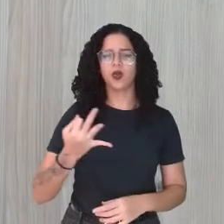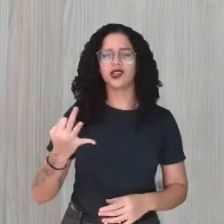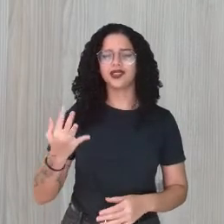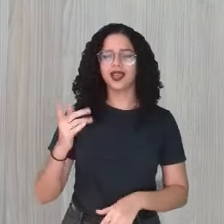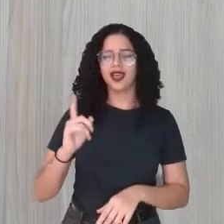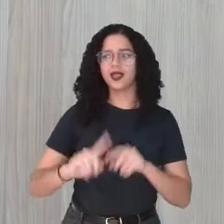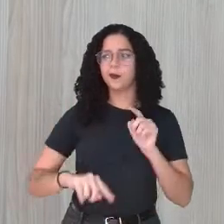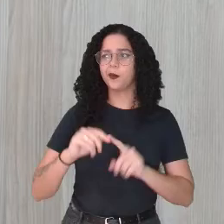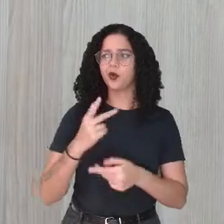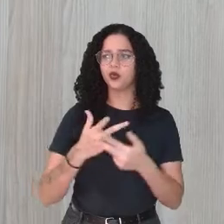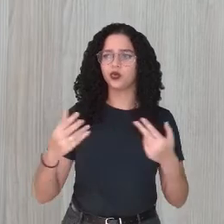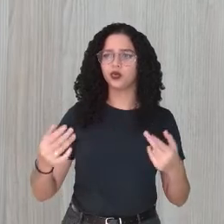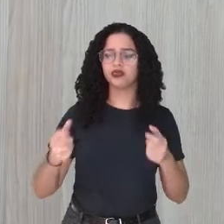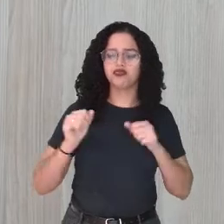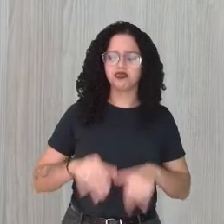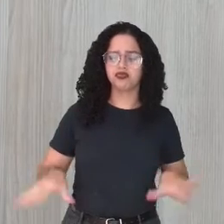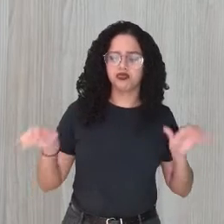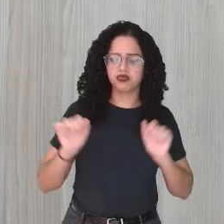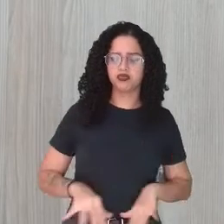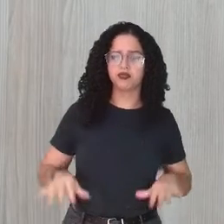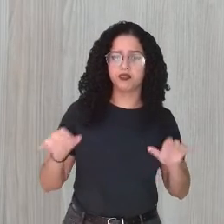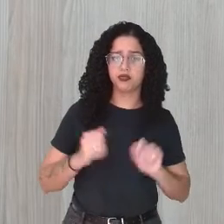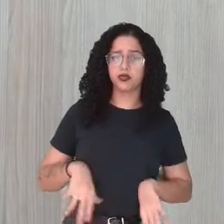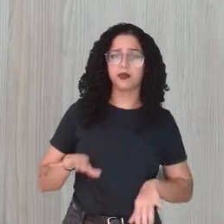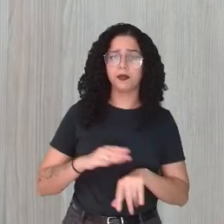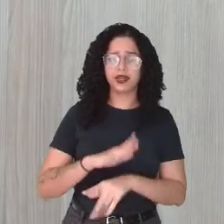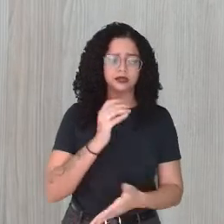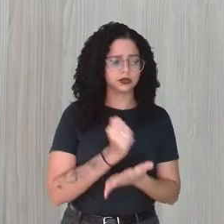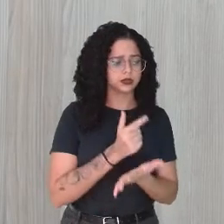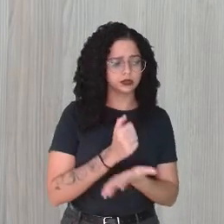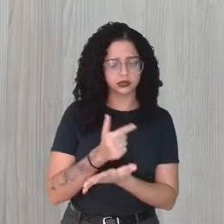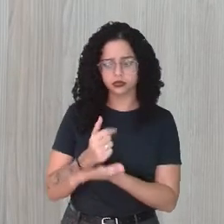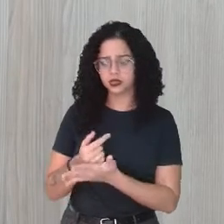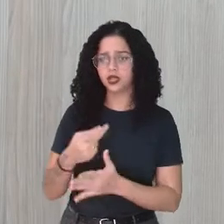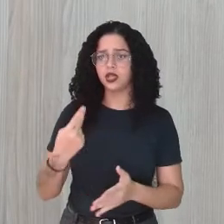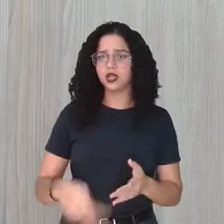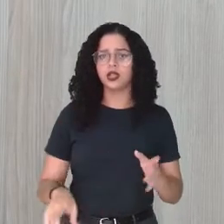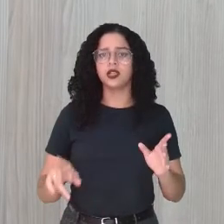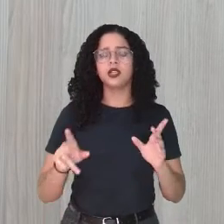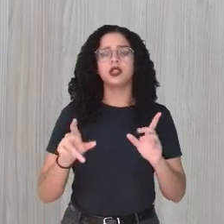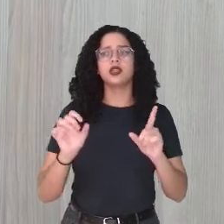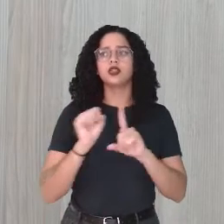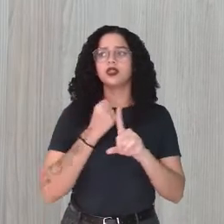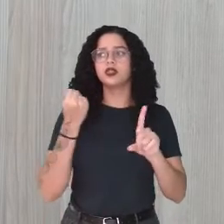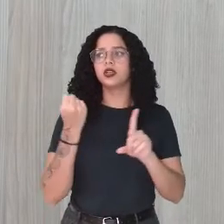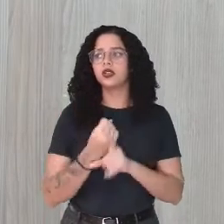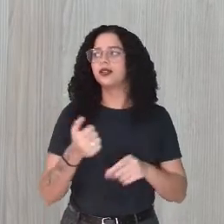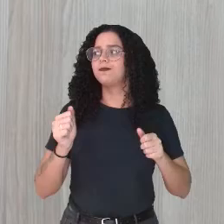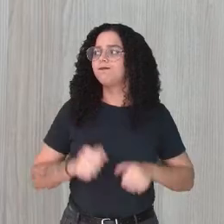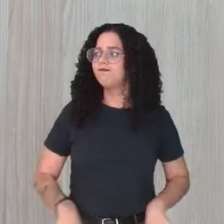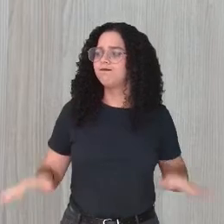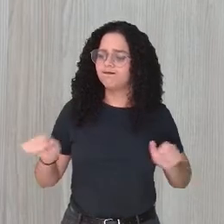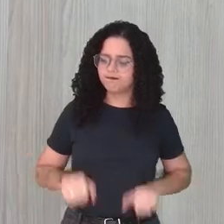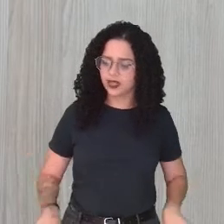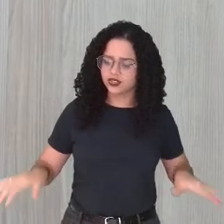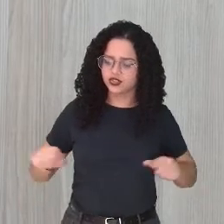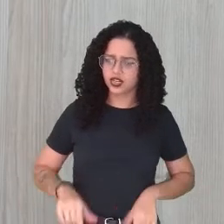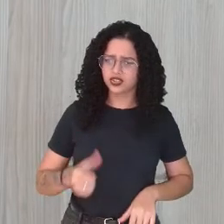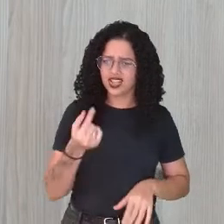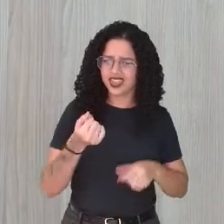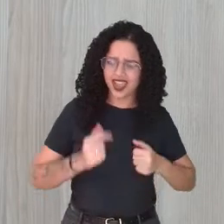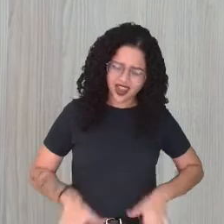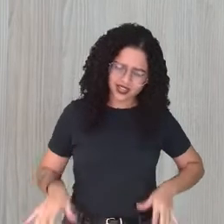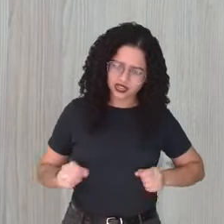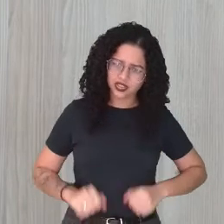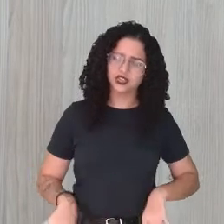e consumir cada vez mais, né, produtos nessa sociedade de consumo que a gente conversa tanto na